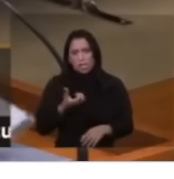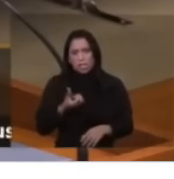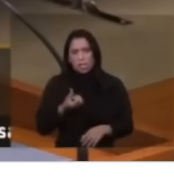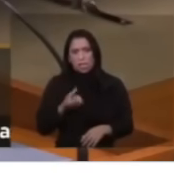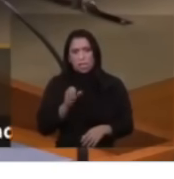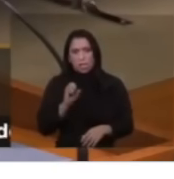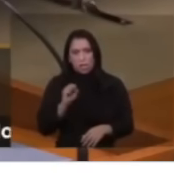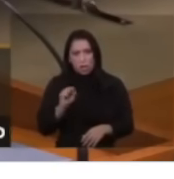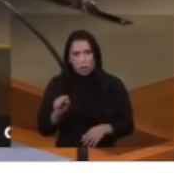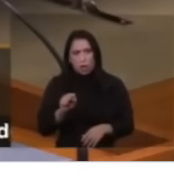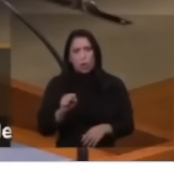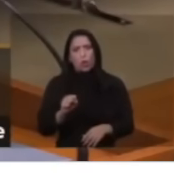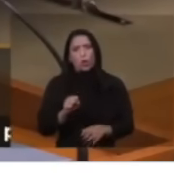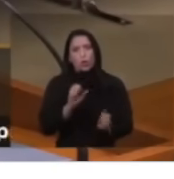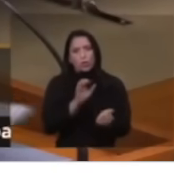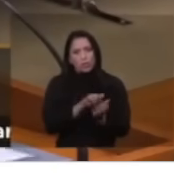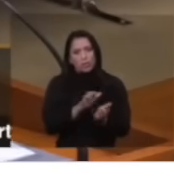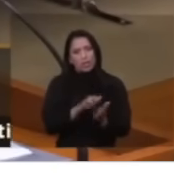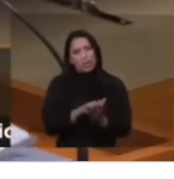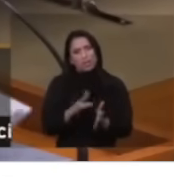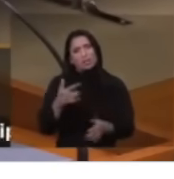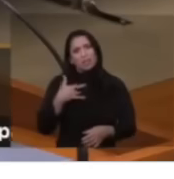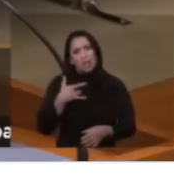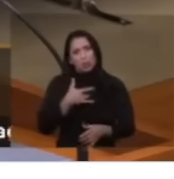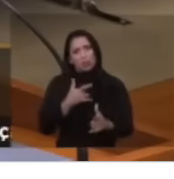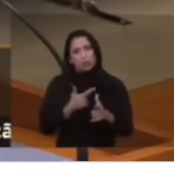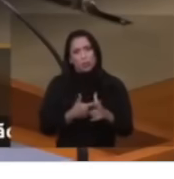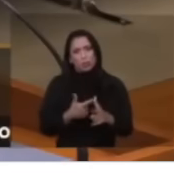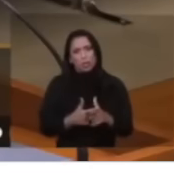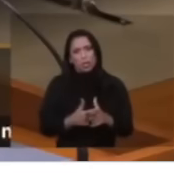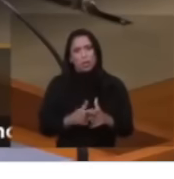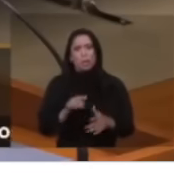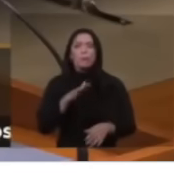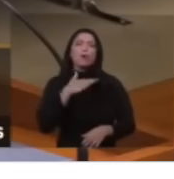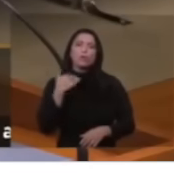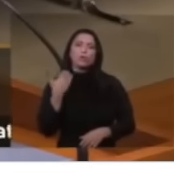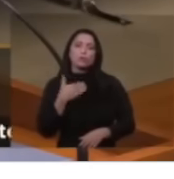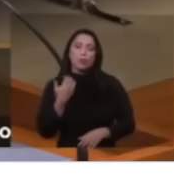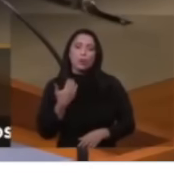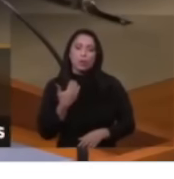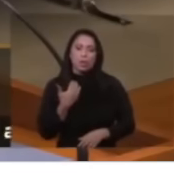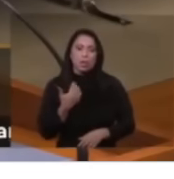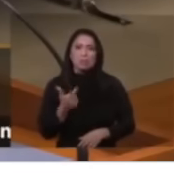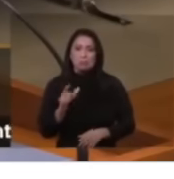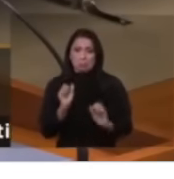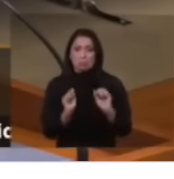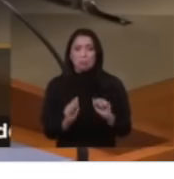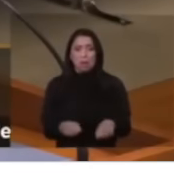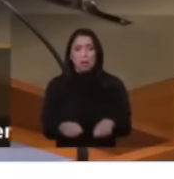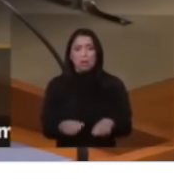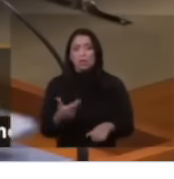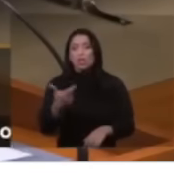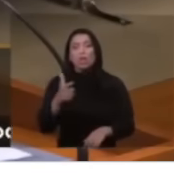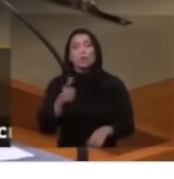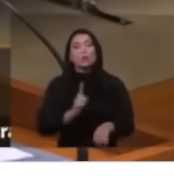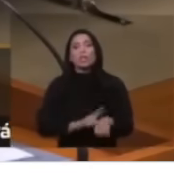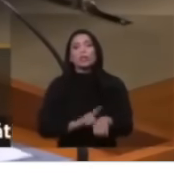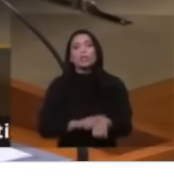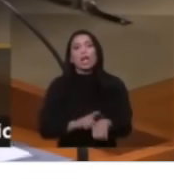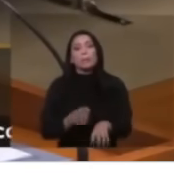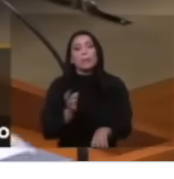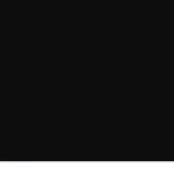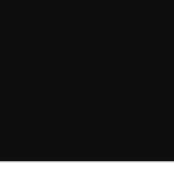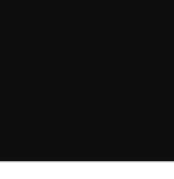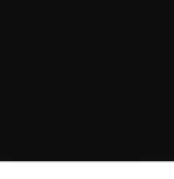68 anos, com alguns probleminhas de saúde, que posso morrer a qualquer momento e eu não tenho não tenho mais tempo para ter medo